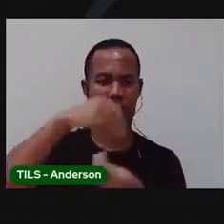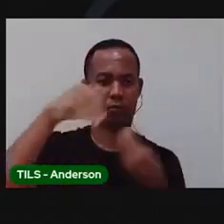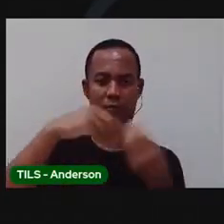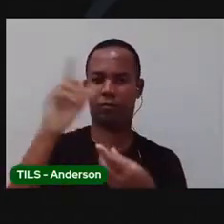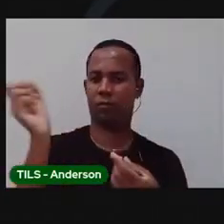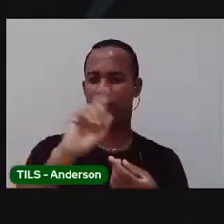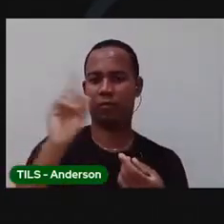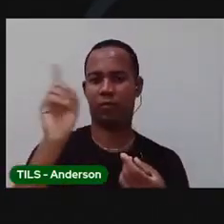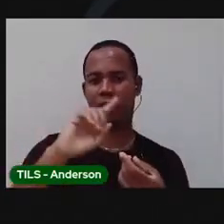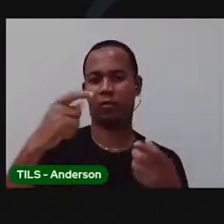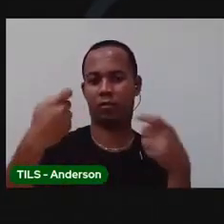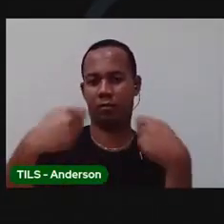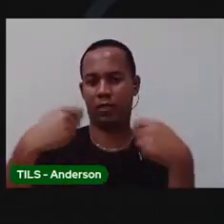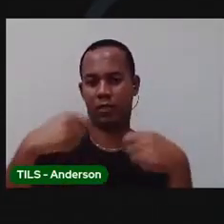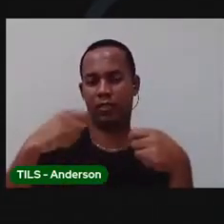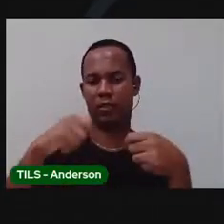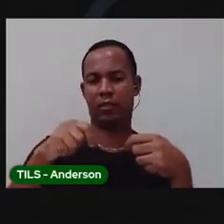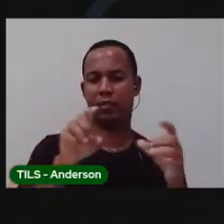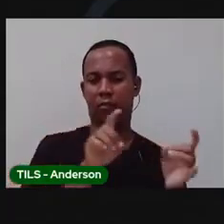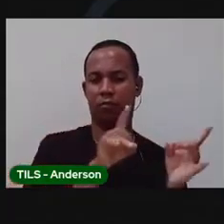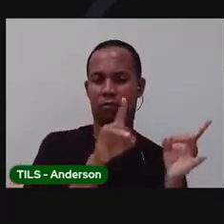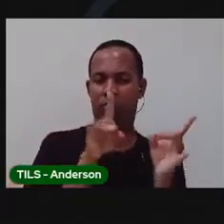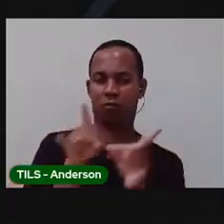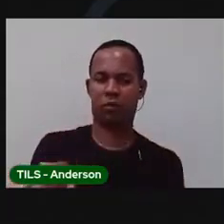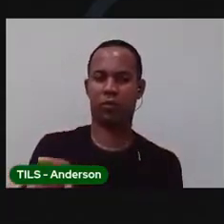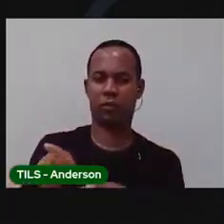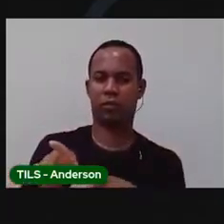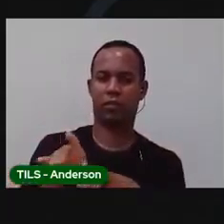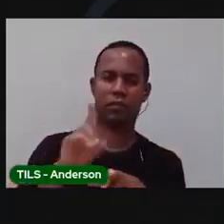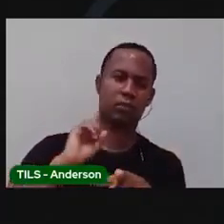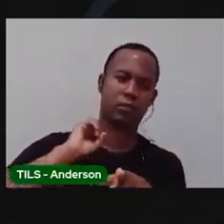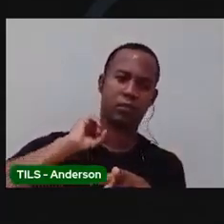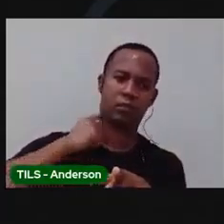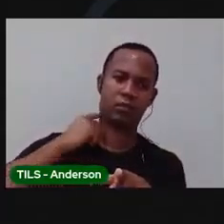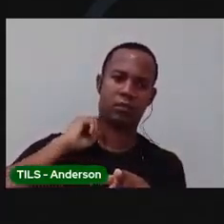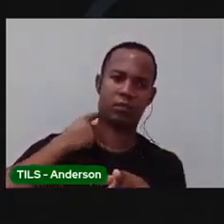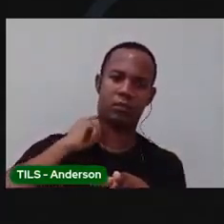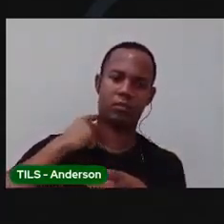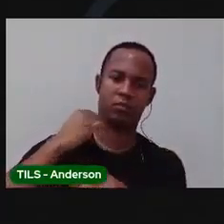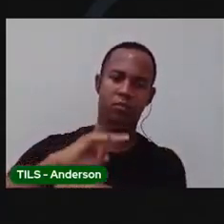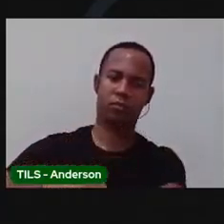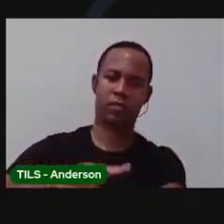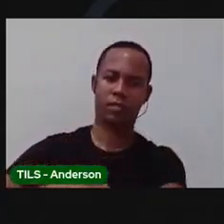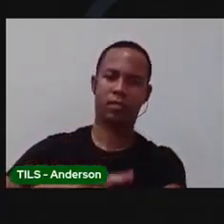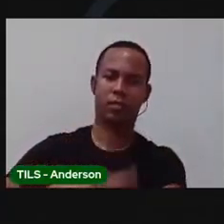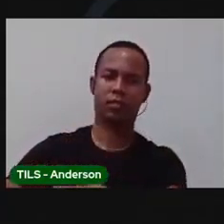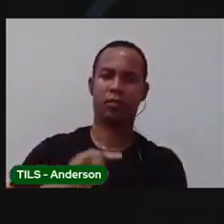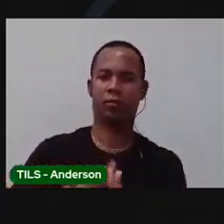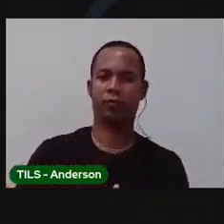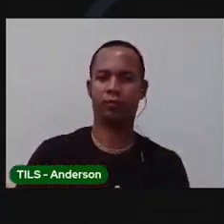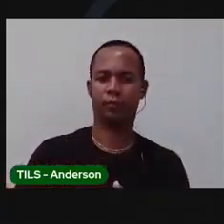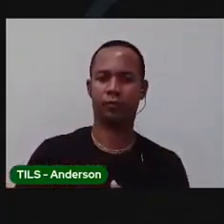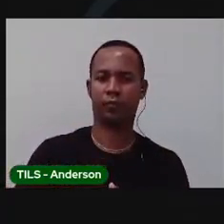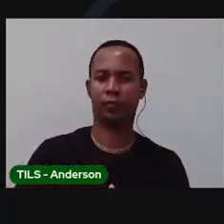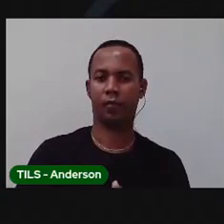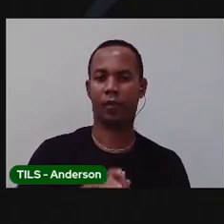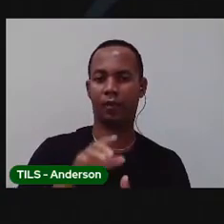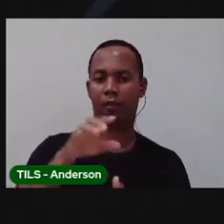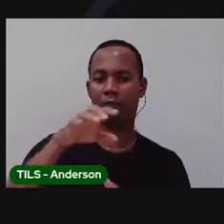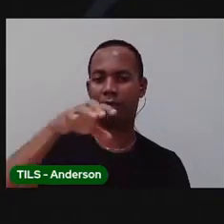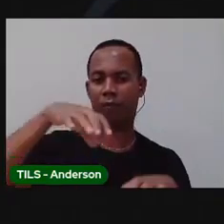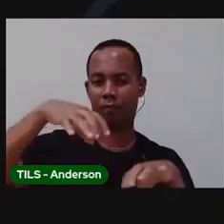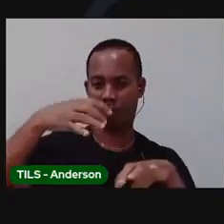por isso, ser descartados junto com o lixo do banheiro. Em Brasília, a coleta seletiva foi suspensa para